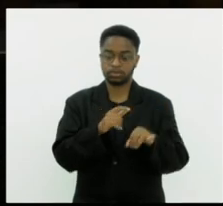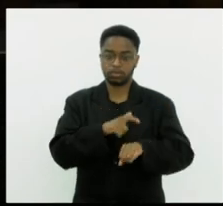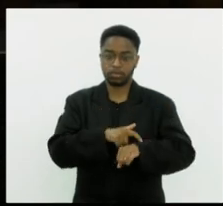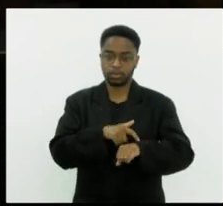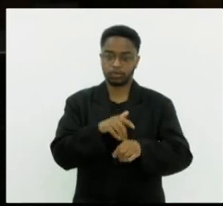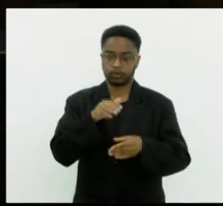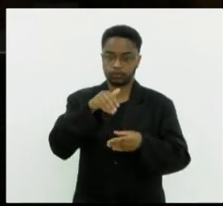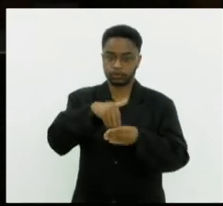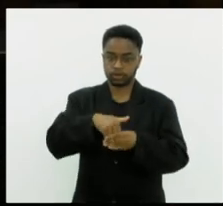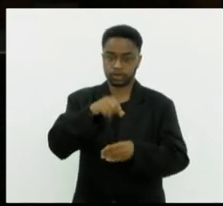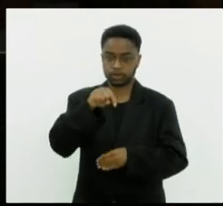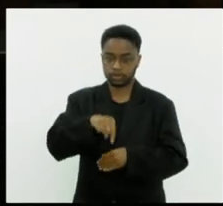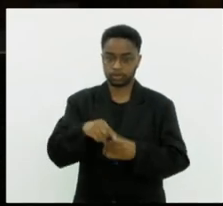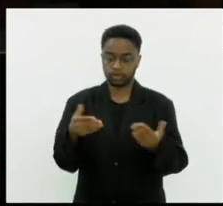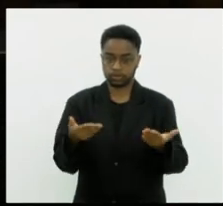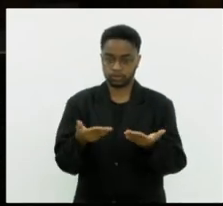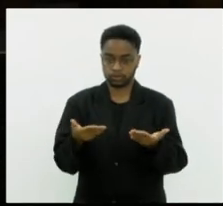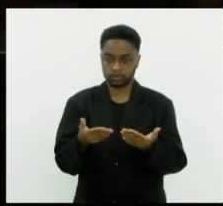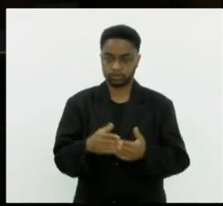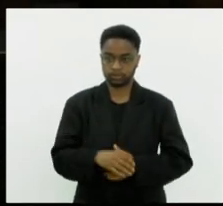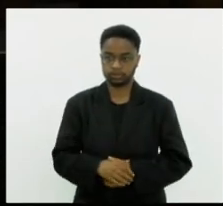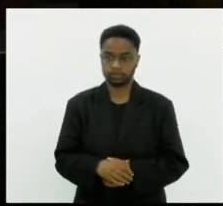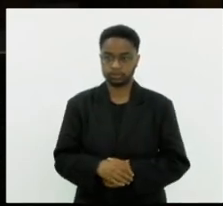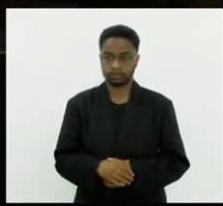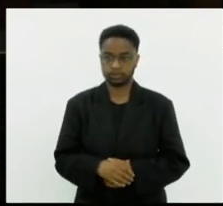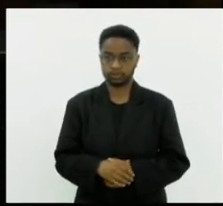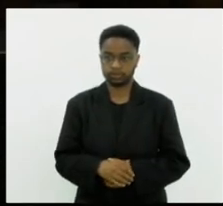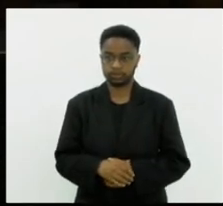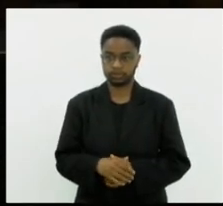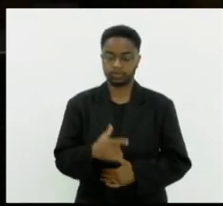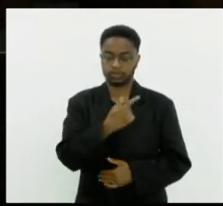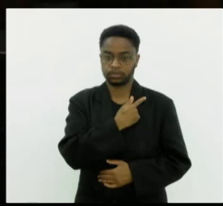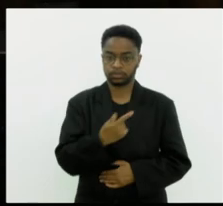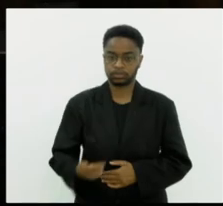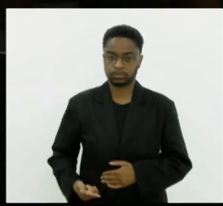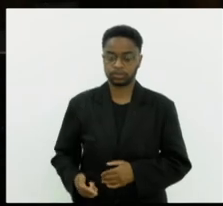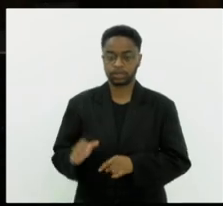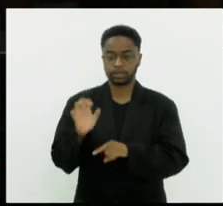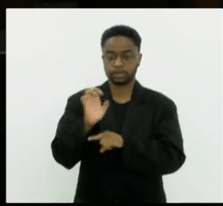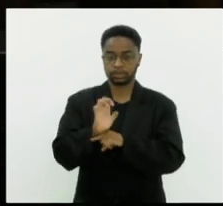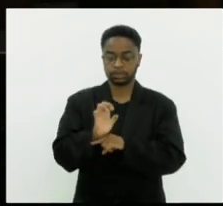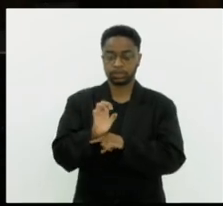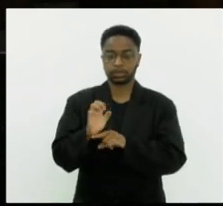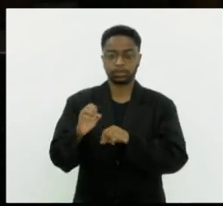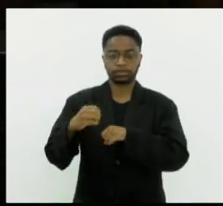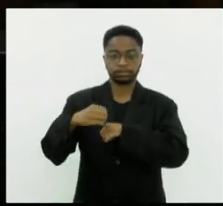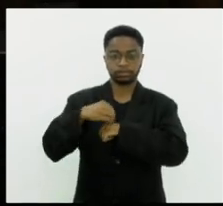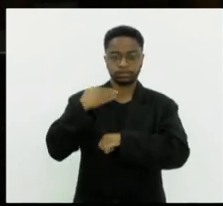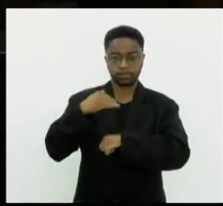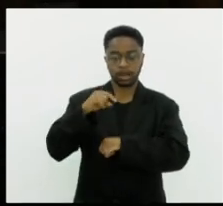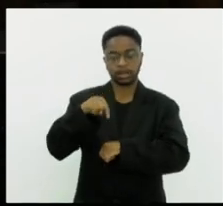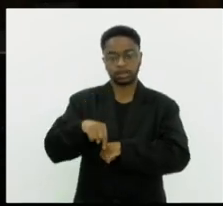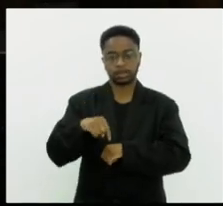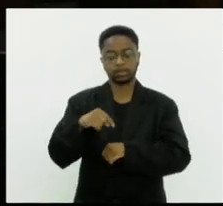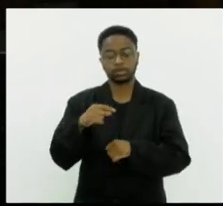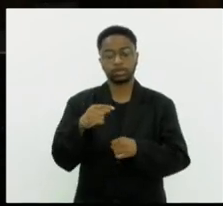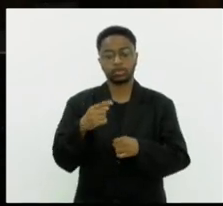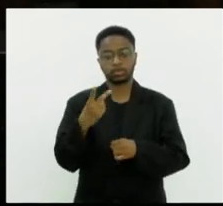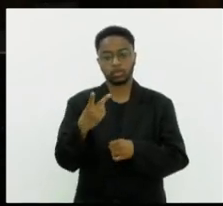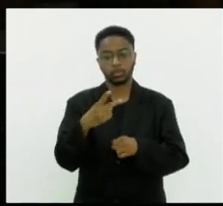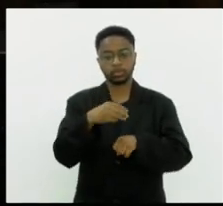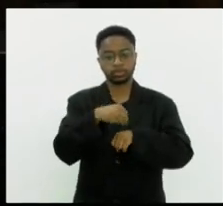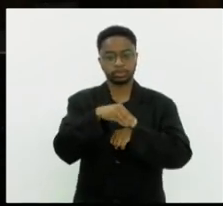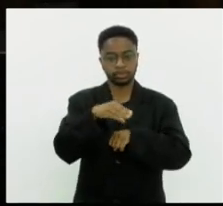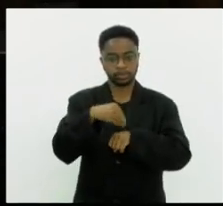desse plenário, na data de hoje, onde o governo do Estado enviou para essa casa duas mensagens do